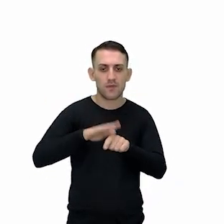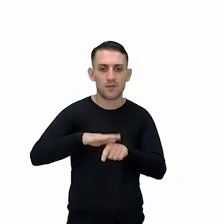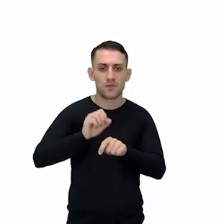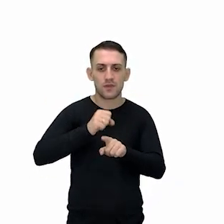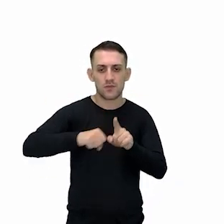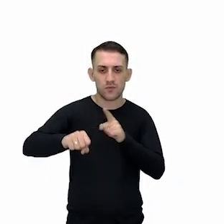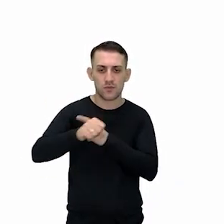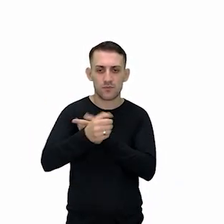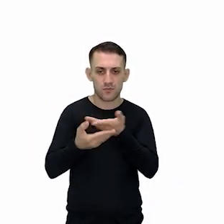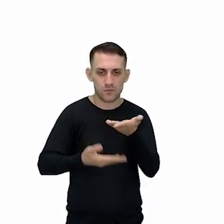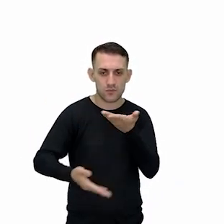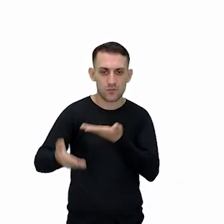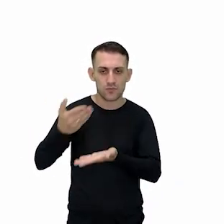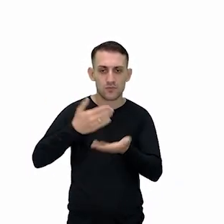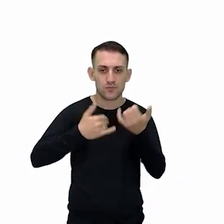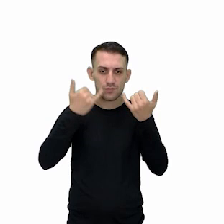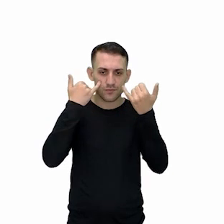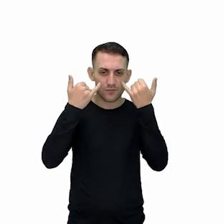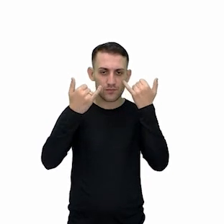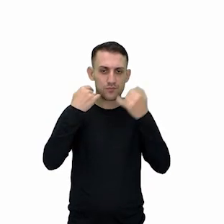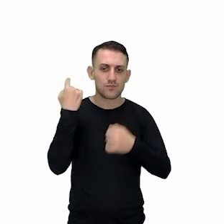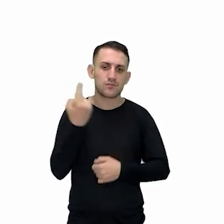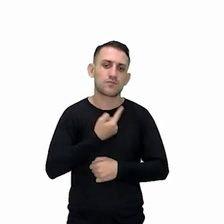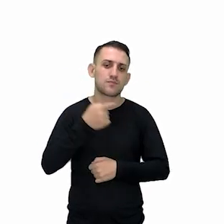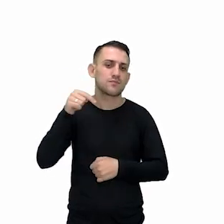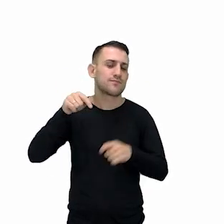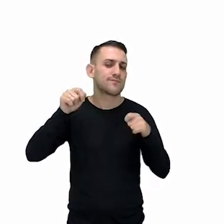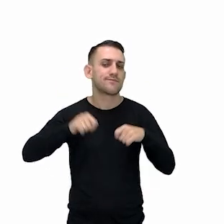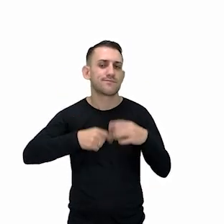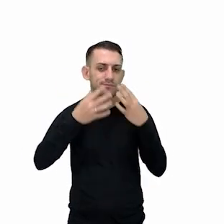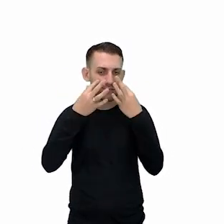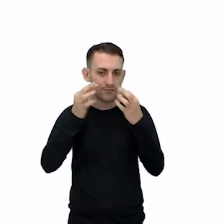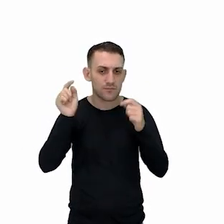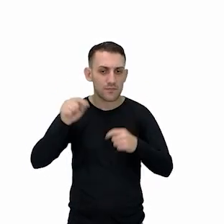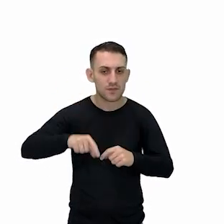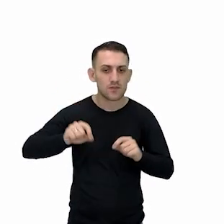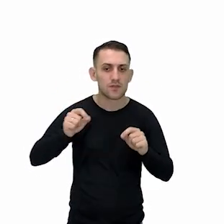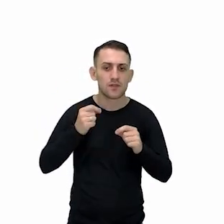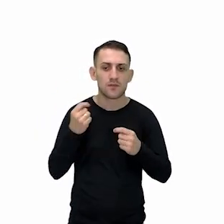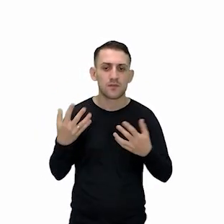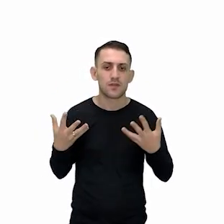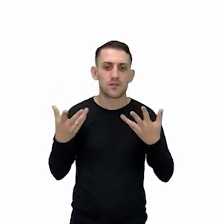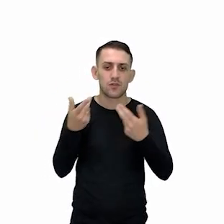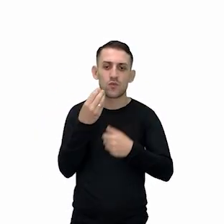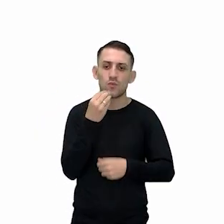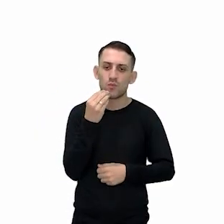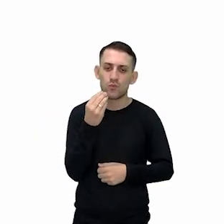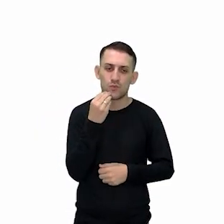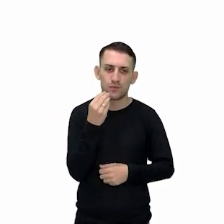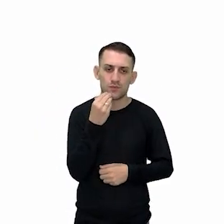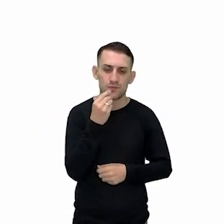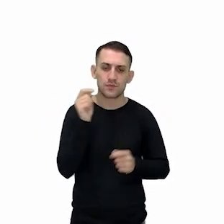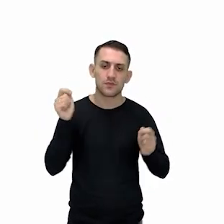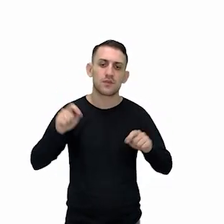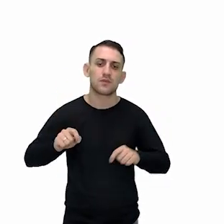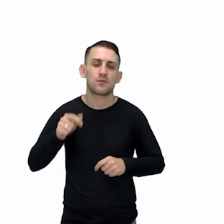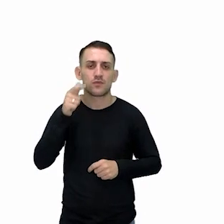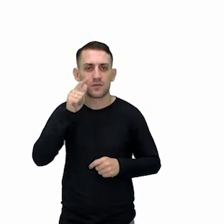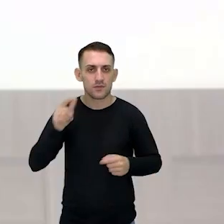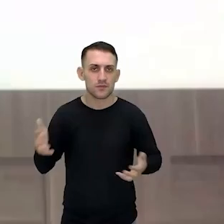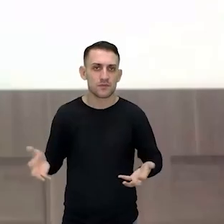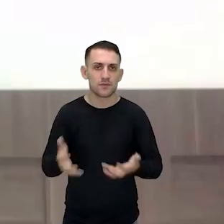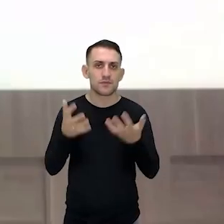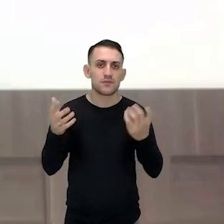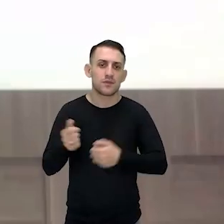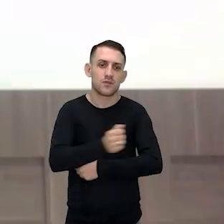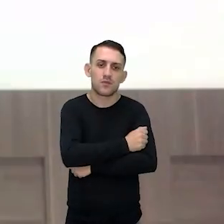as informações. Então, como nós podemos observar, é uma excelente oportunidade para incentivar os